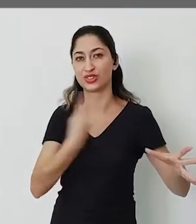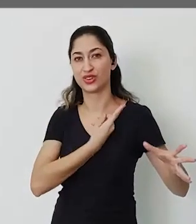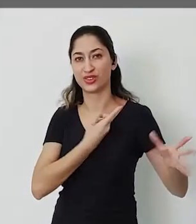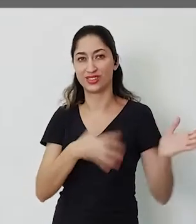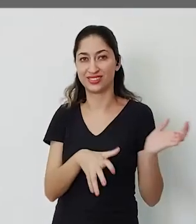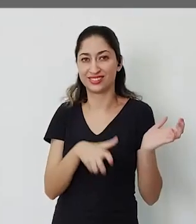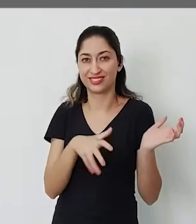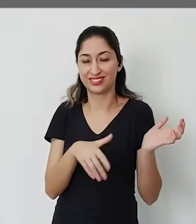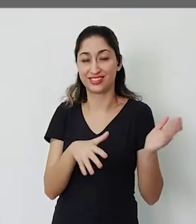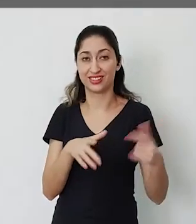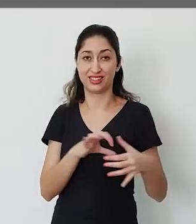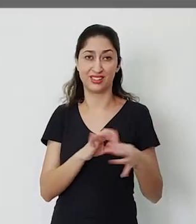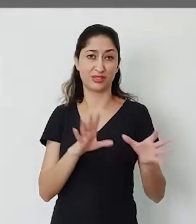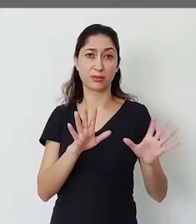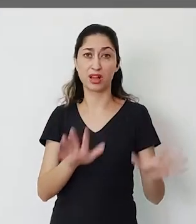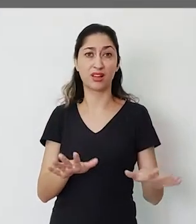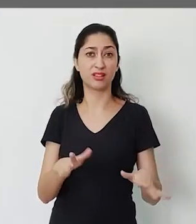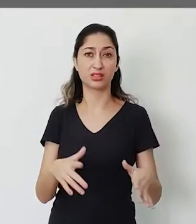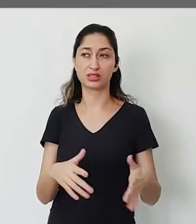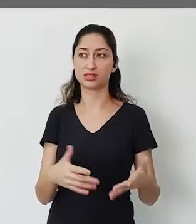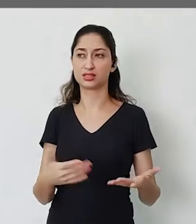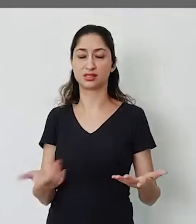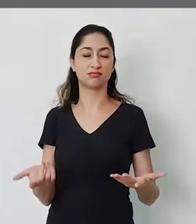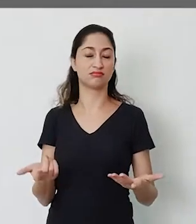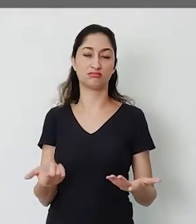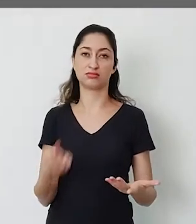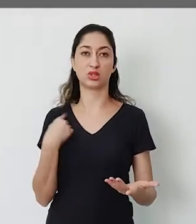Sim, fóruns, né? Juventude, né,